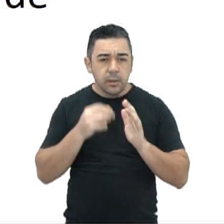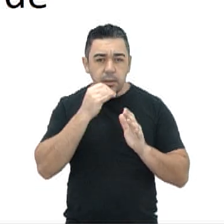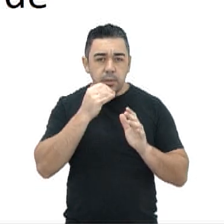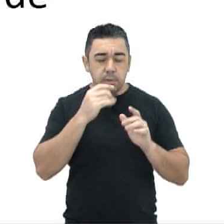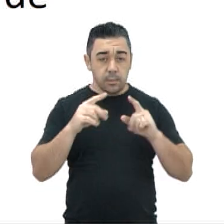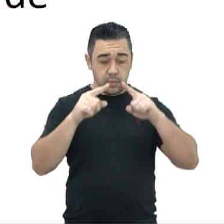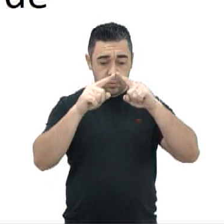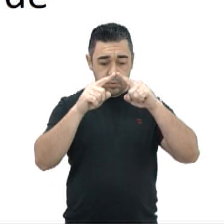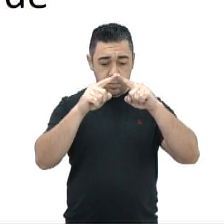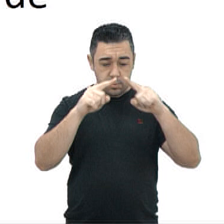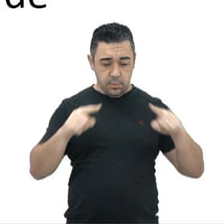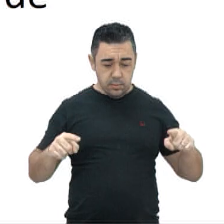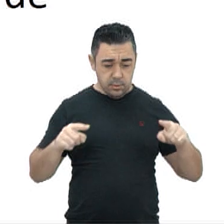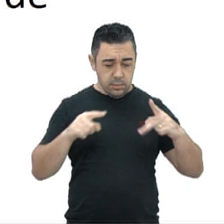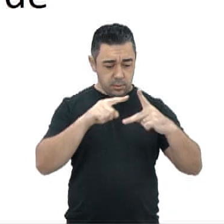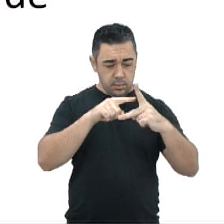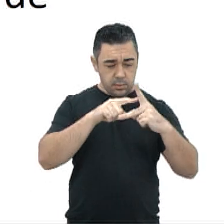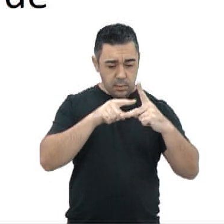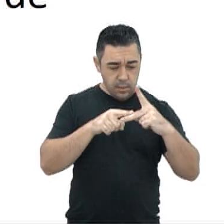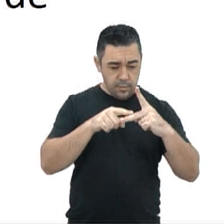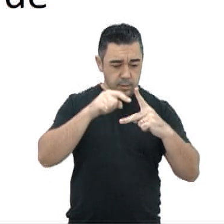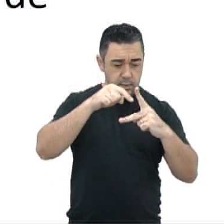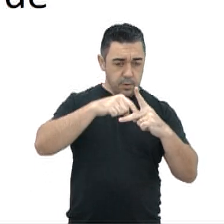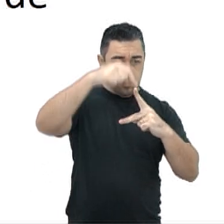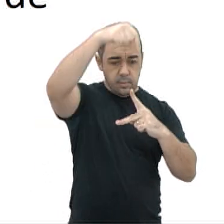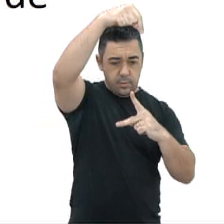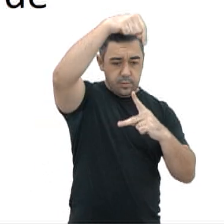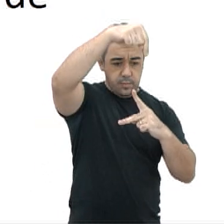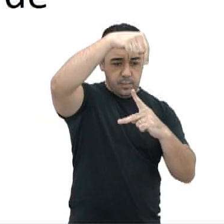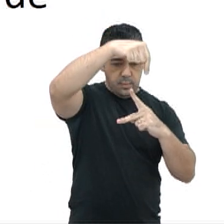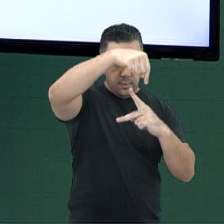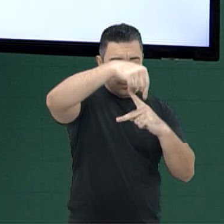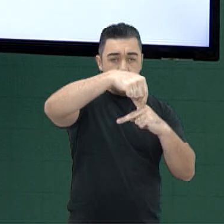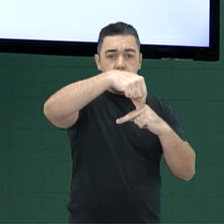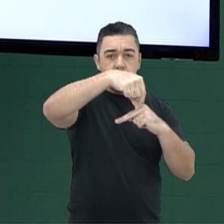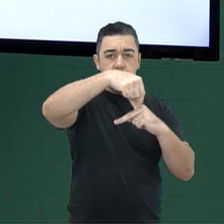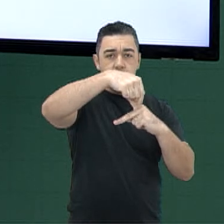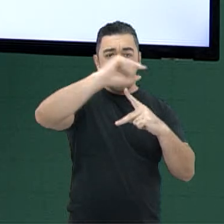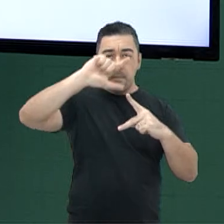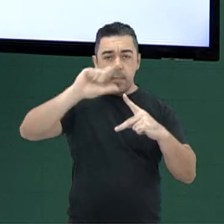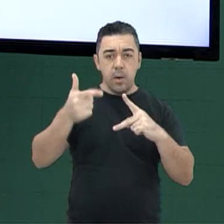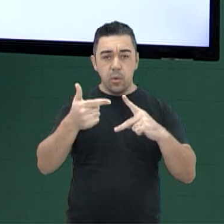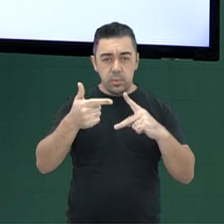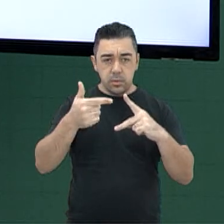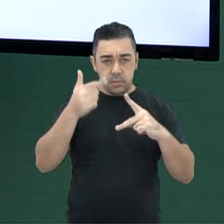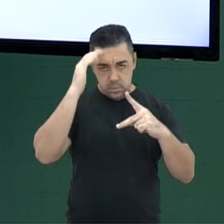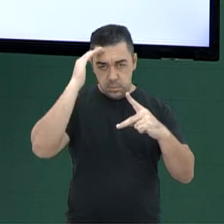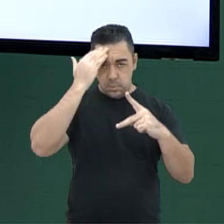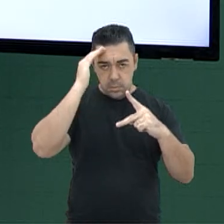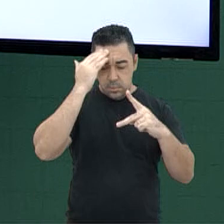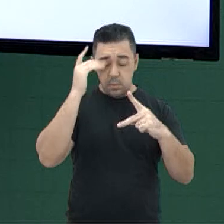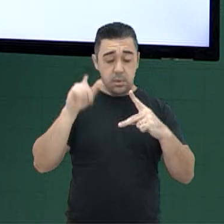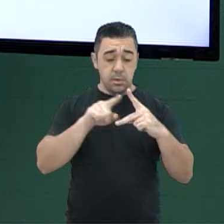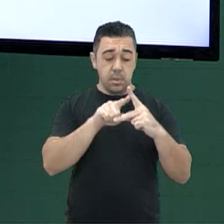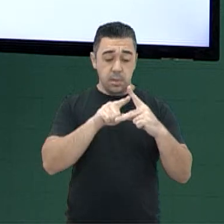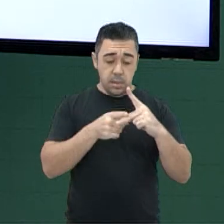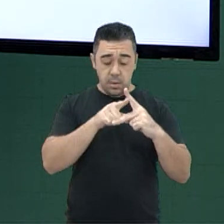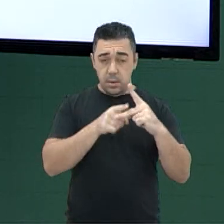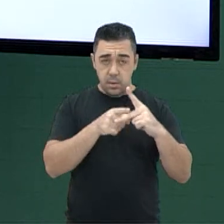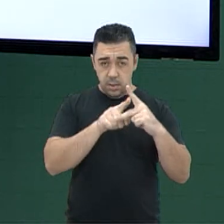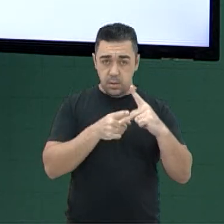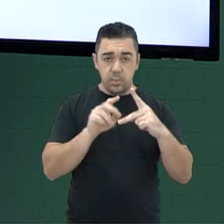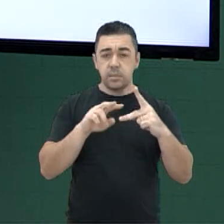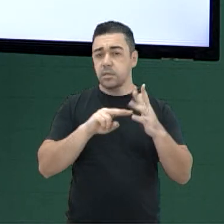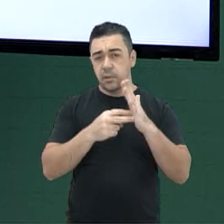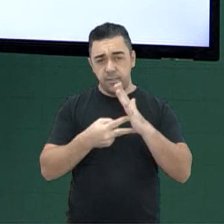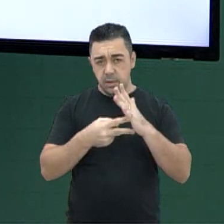do ângulo e o divide em dois ângulos de mesma medida. Então aqui eu estou falando da bissetriz do ângulo. Essa bissetriz do ângulo